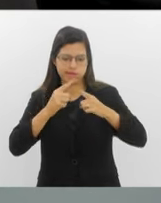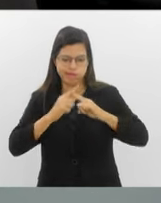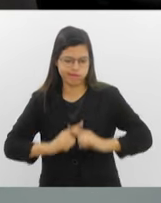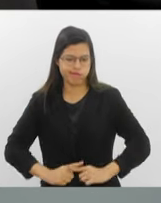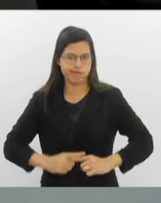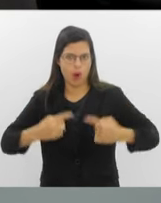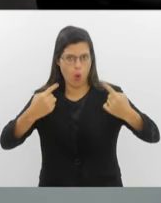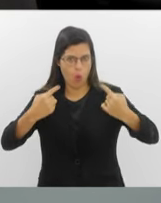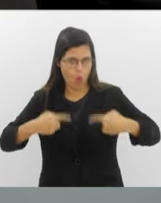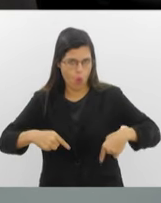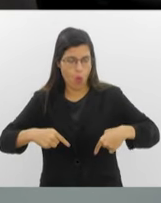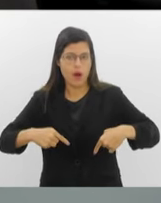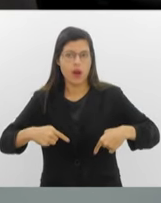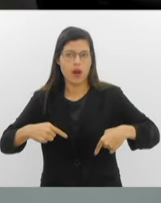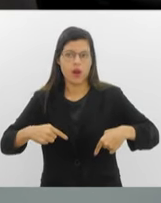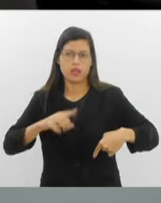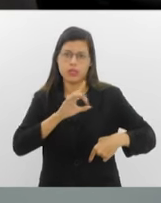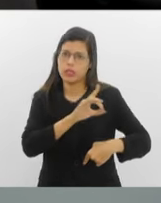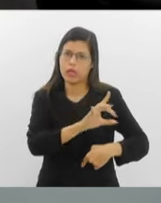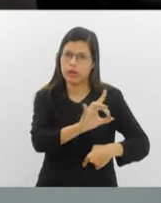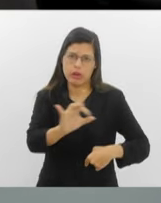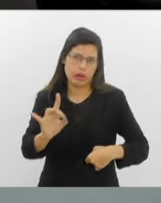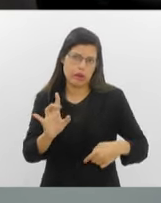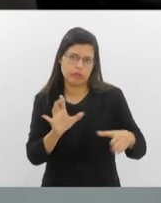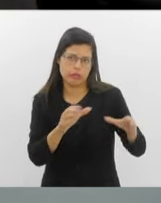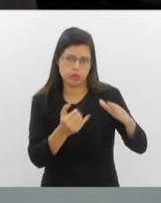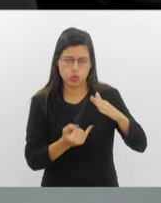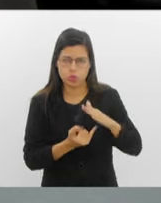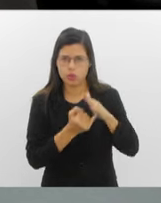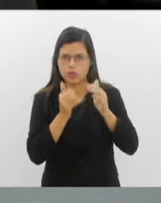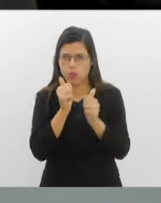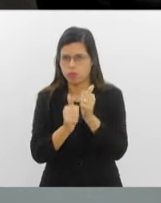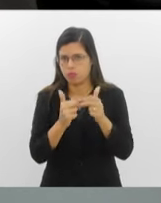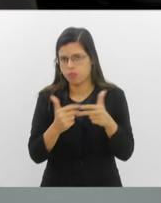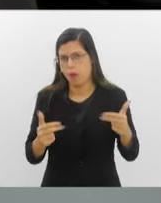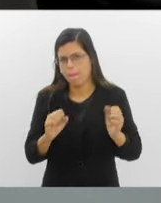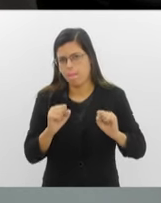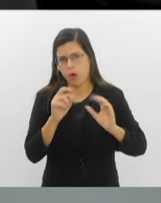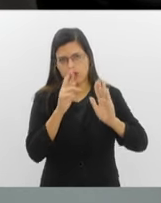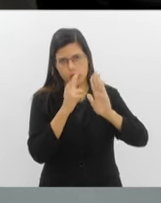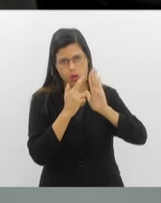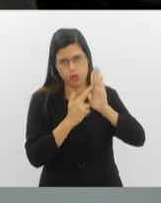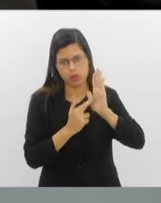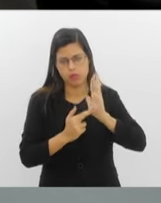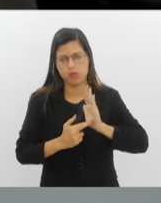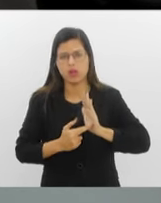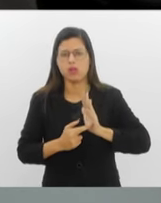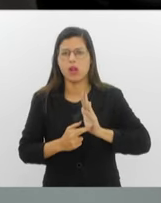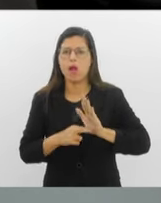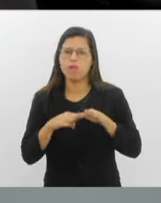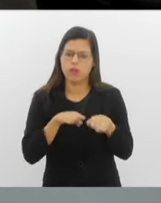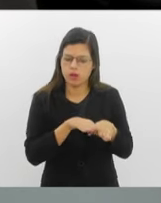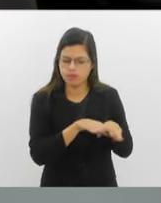cada instituição esportiva pode regulamentar para garantir a igualdade entre